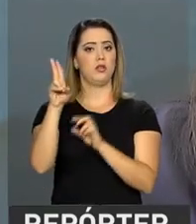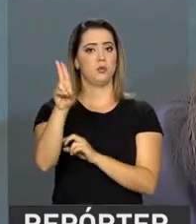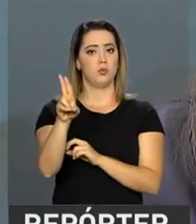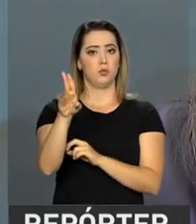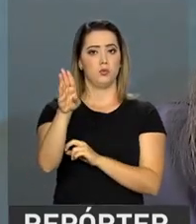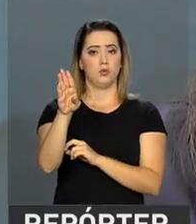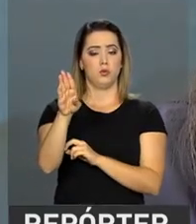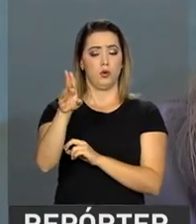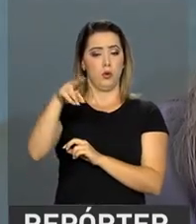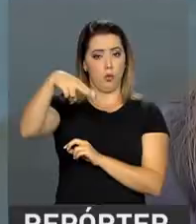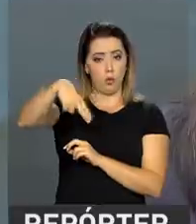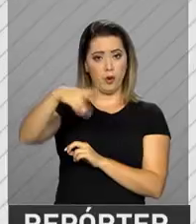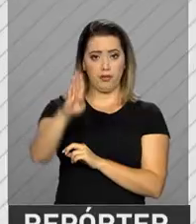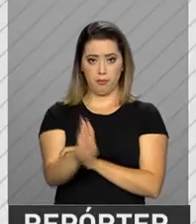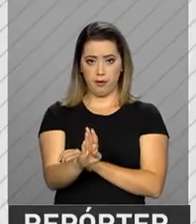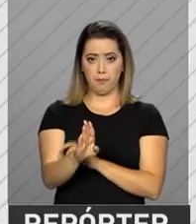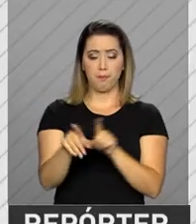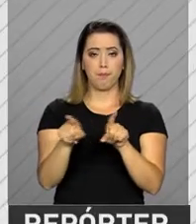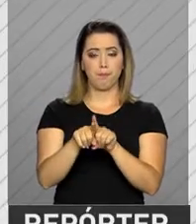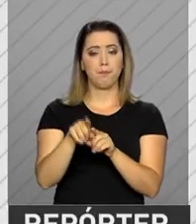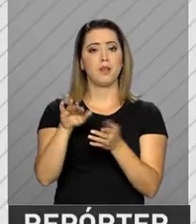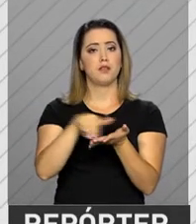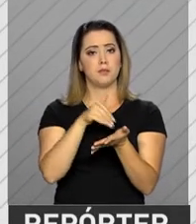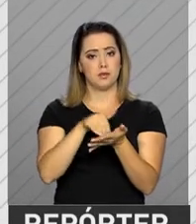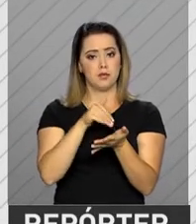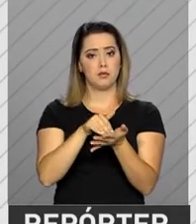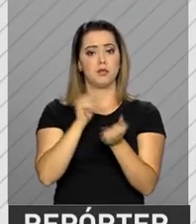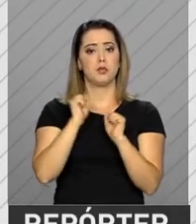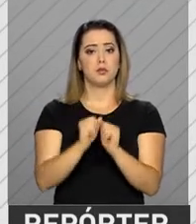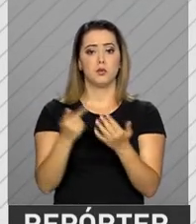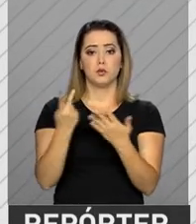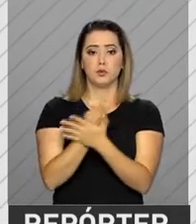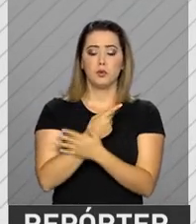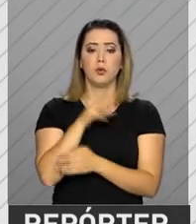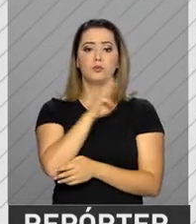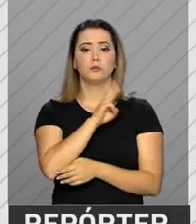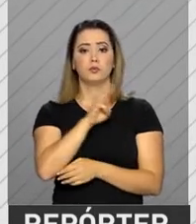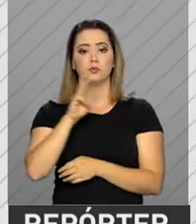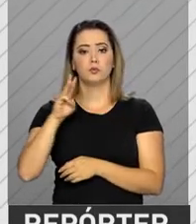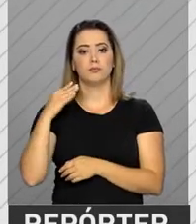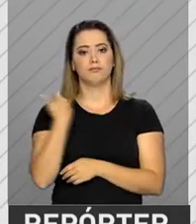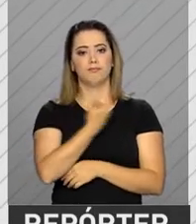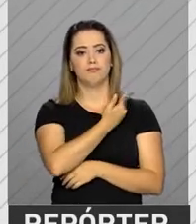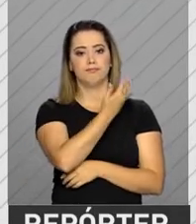parceria com a unb as matrículas podem ser feitas pelo site